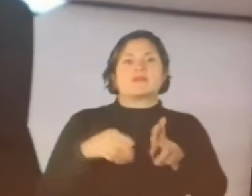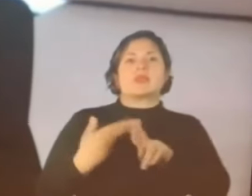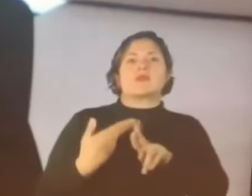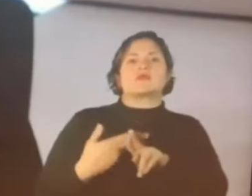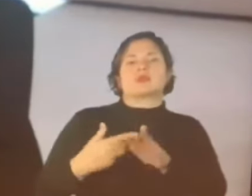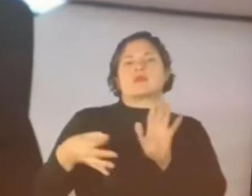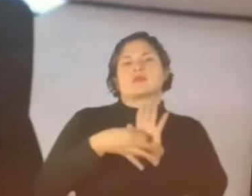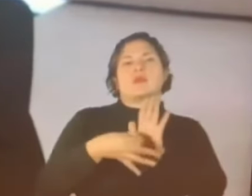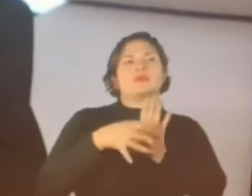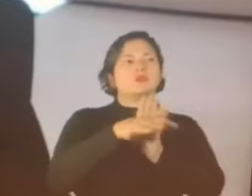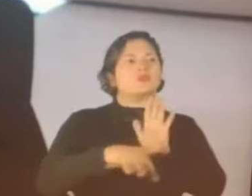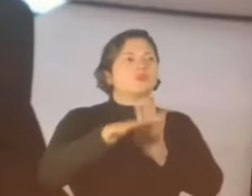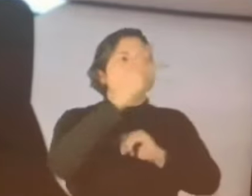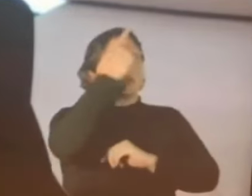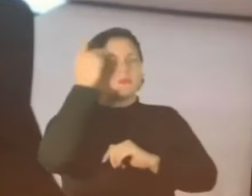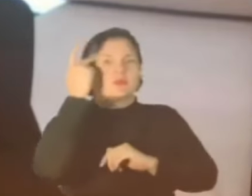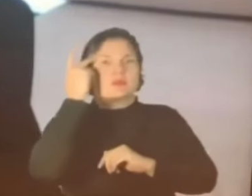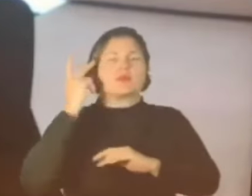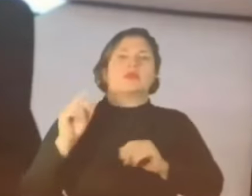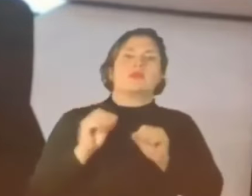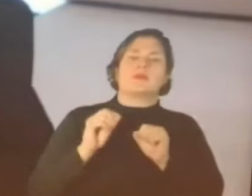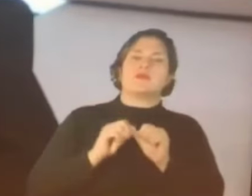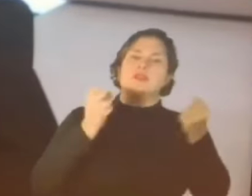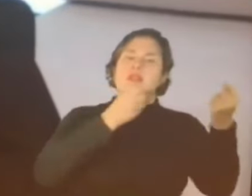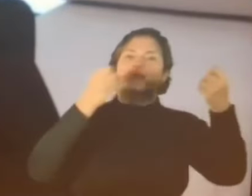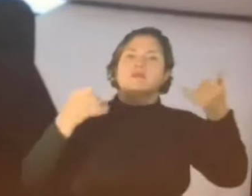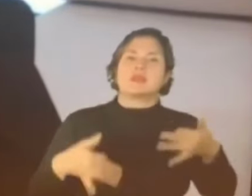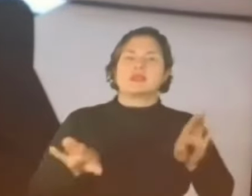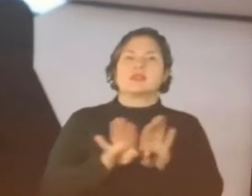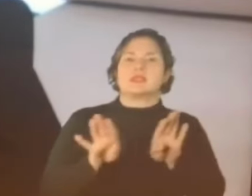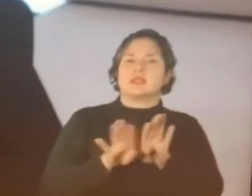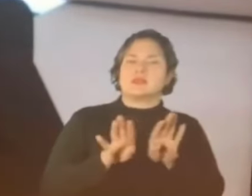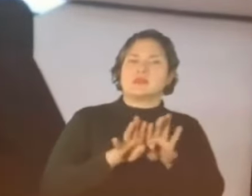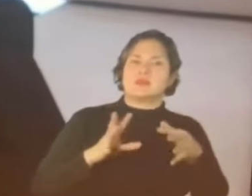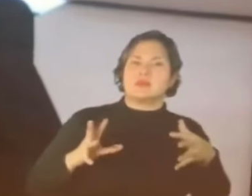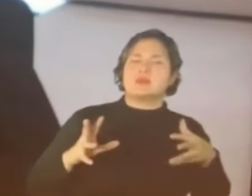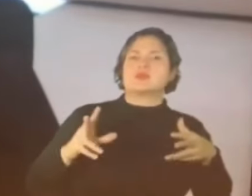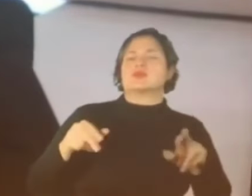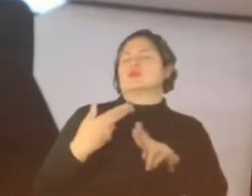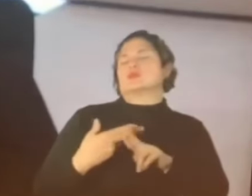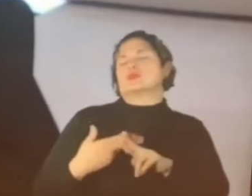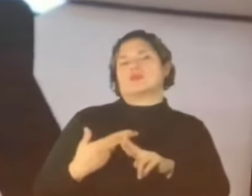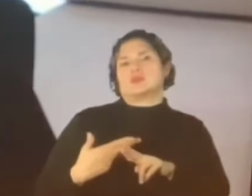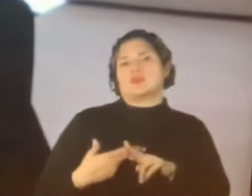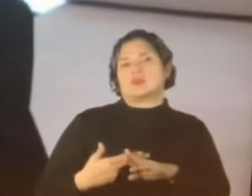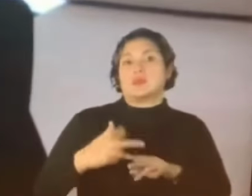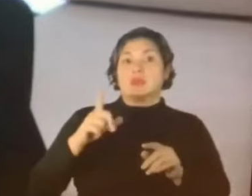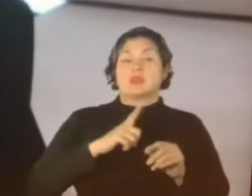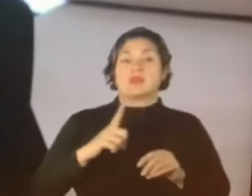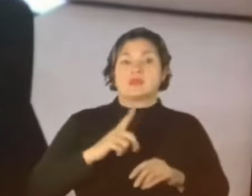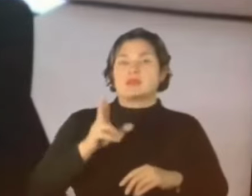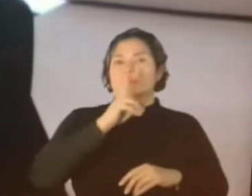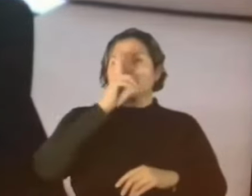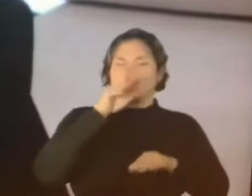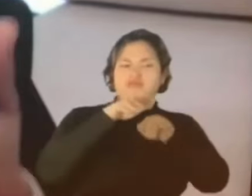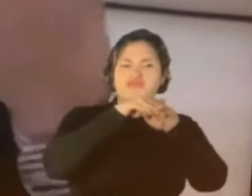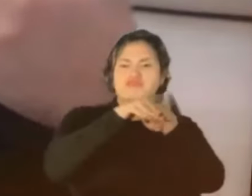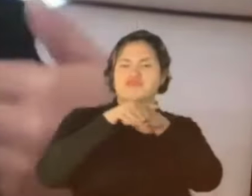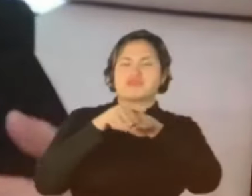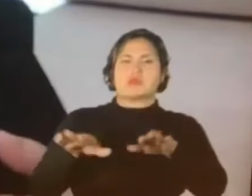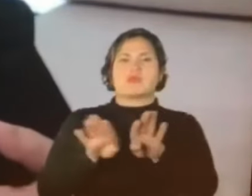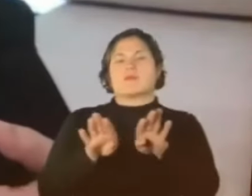opinião pública na definição dessa instrumentalização, como força de pressão